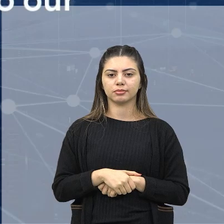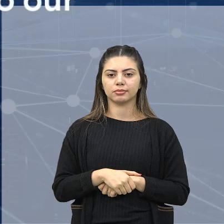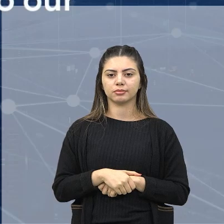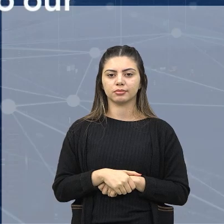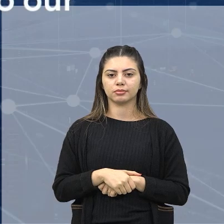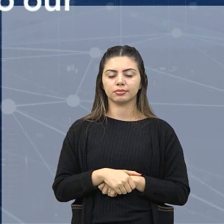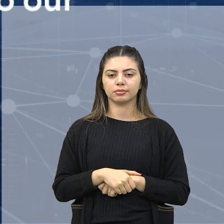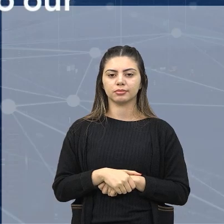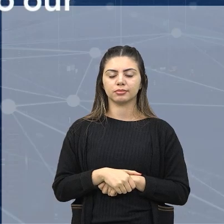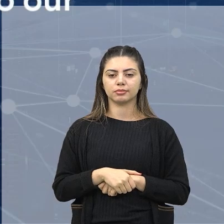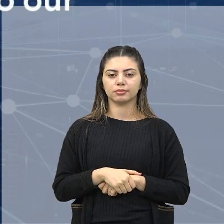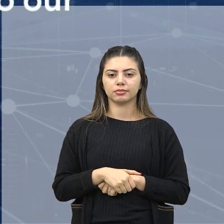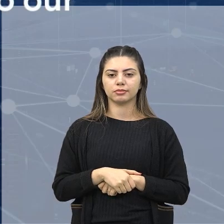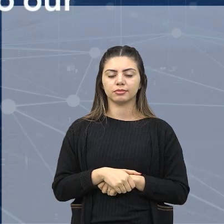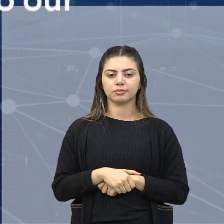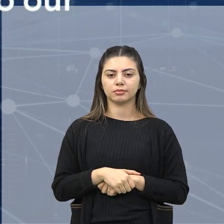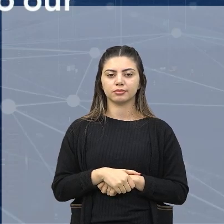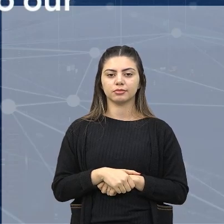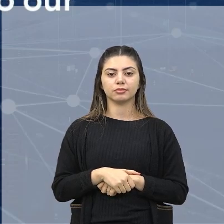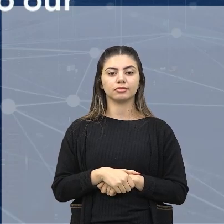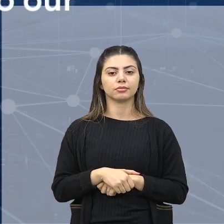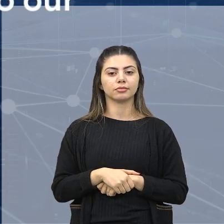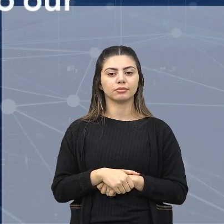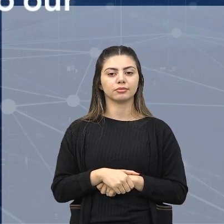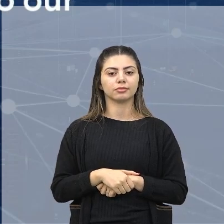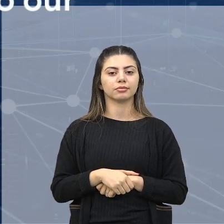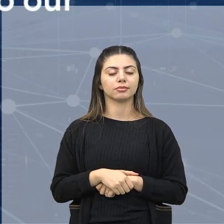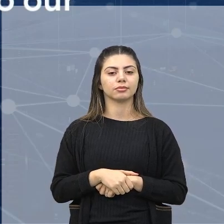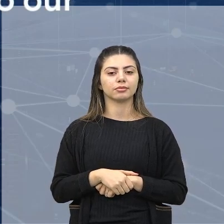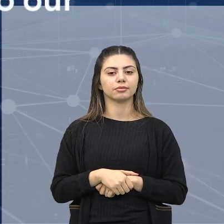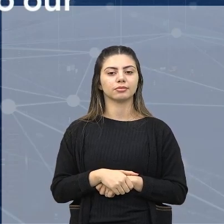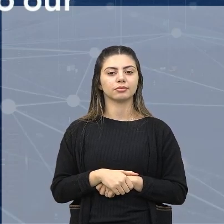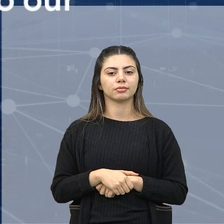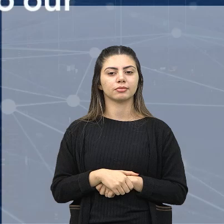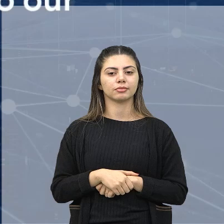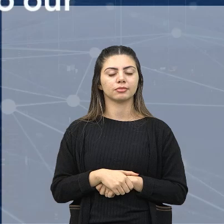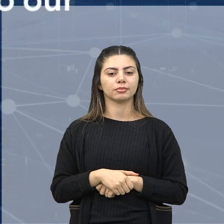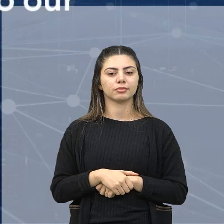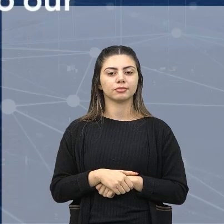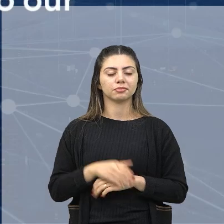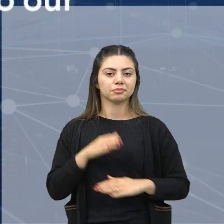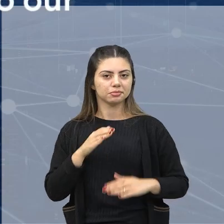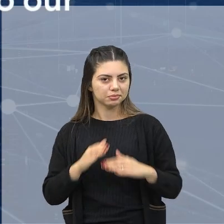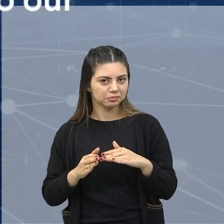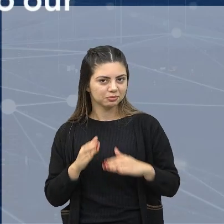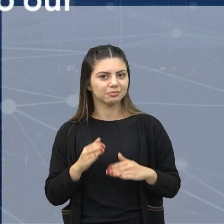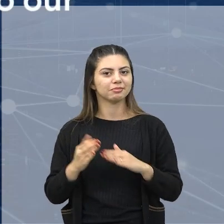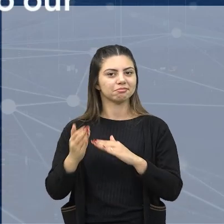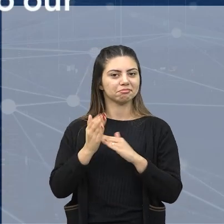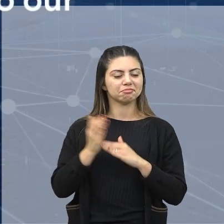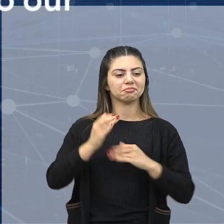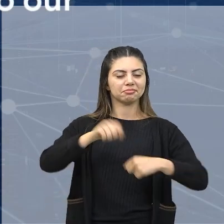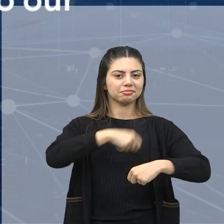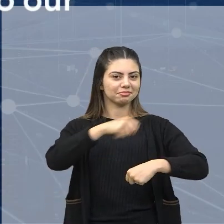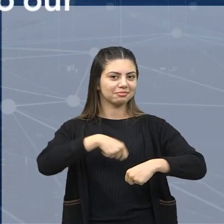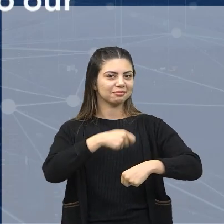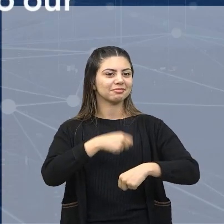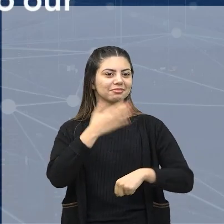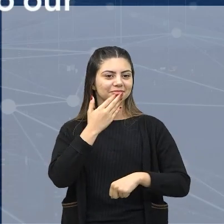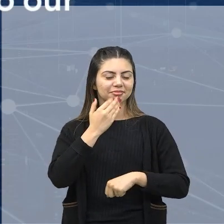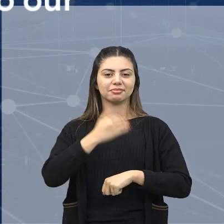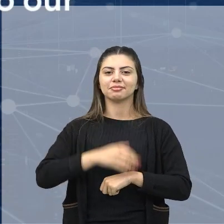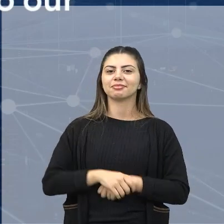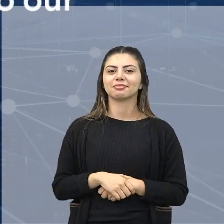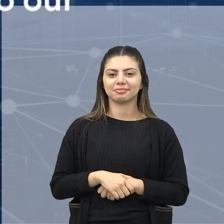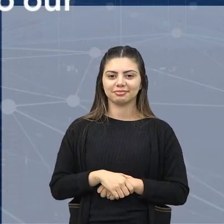vão ajudar a cozinhar as refeições, né? Overall, food will be